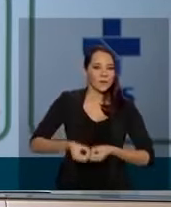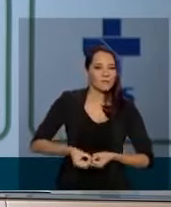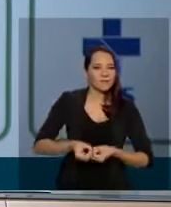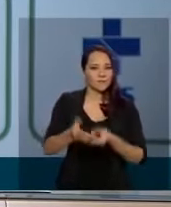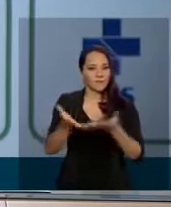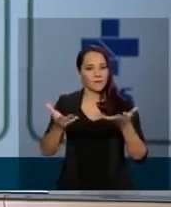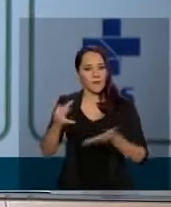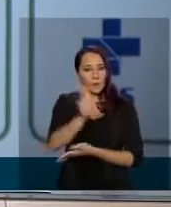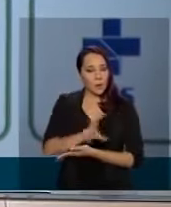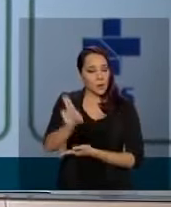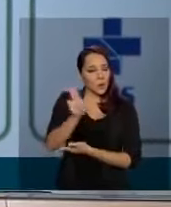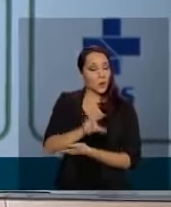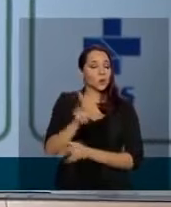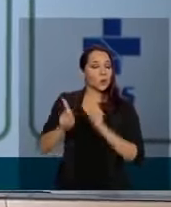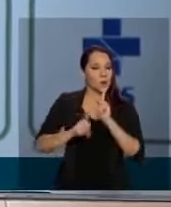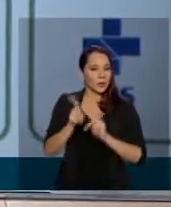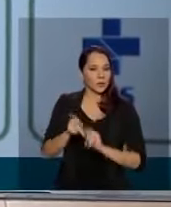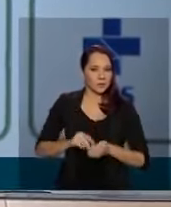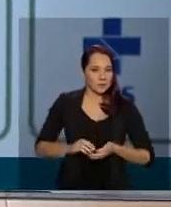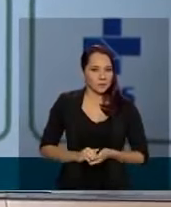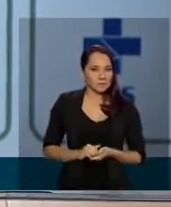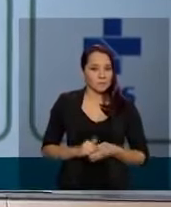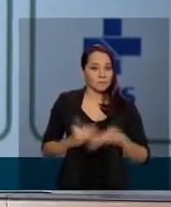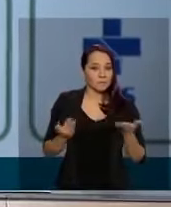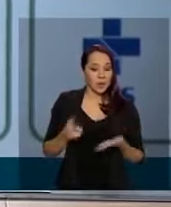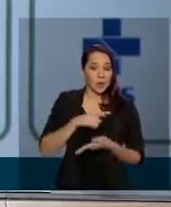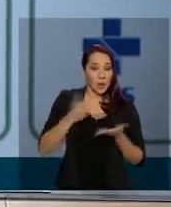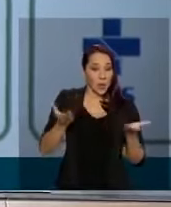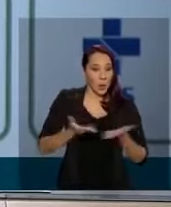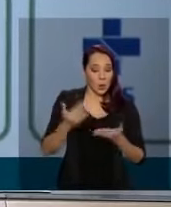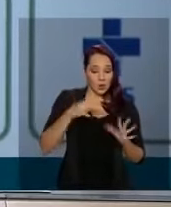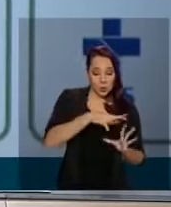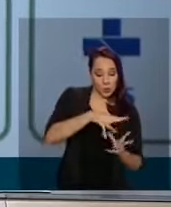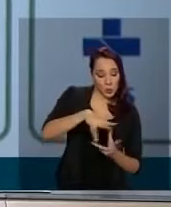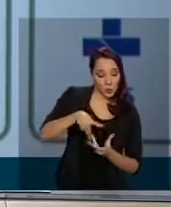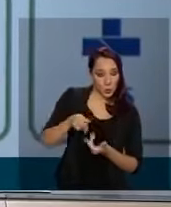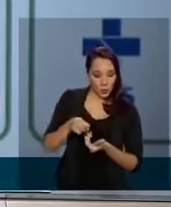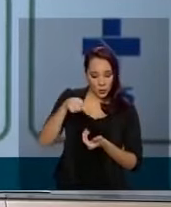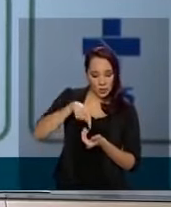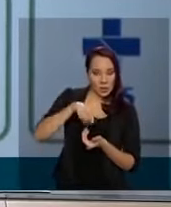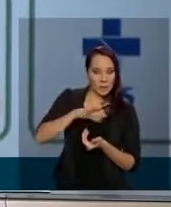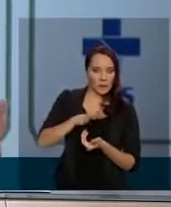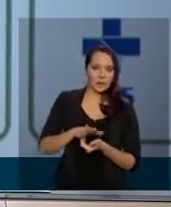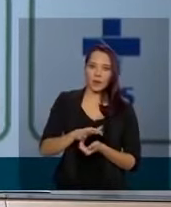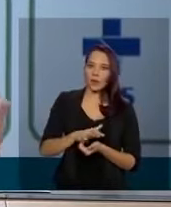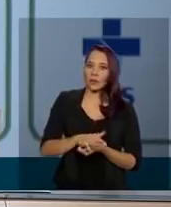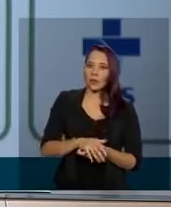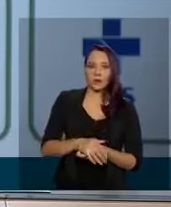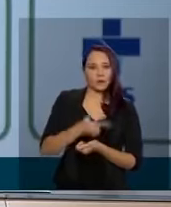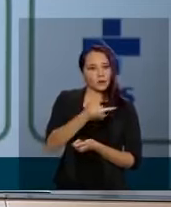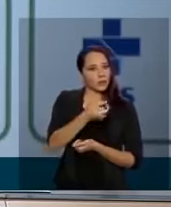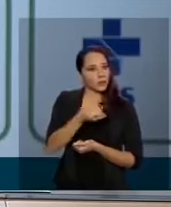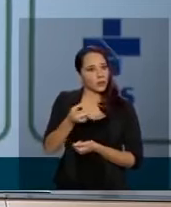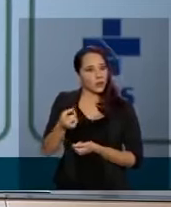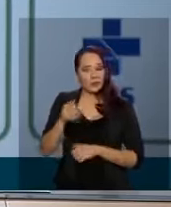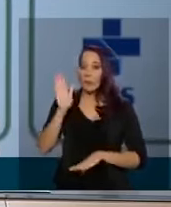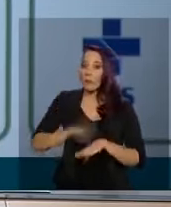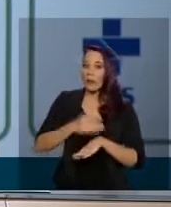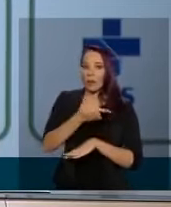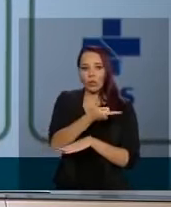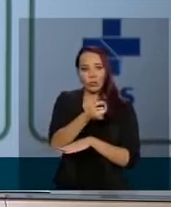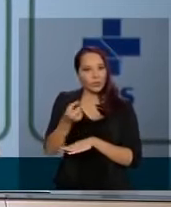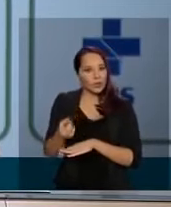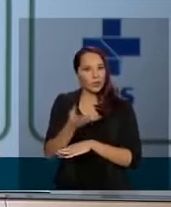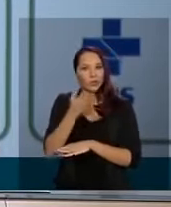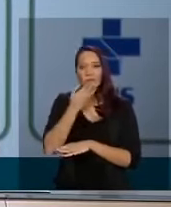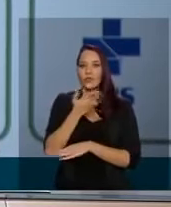para uso para a população. Então, nós temos hoje no mundo quase 2 centenas ou mais de 2 centenas de